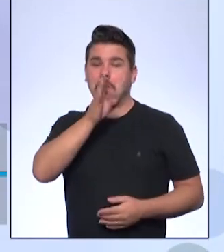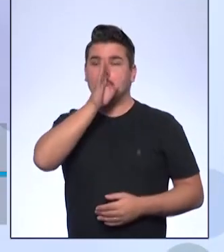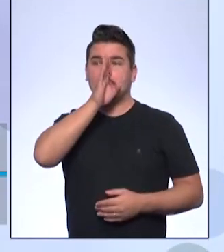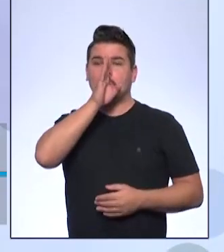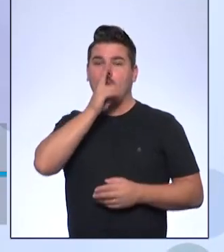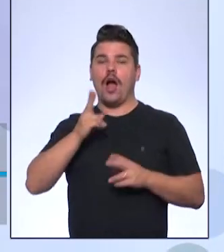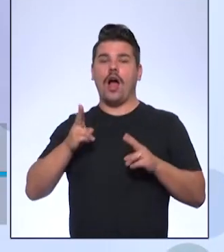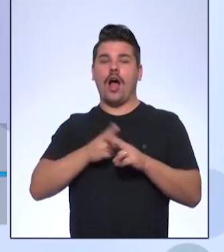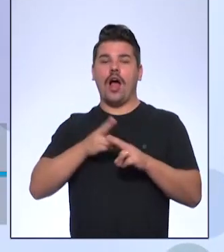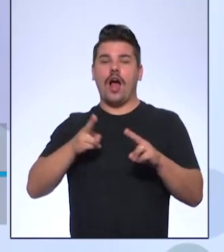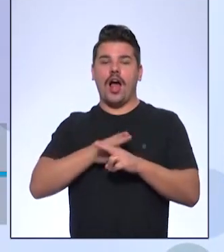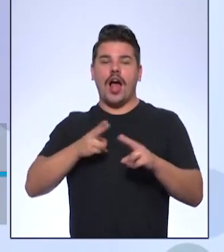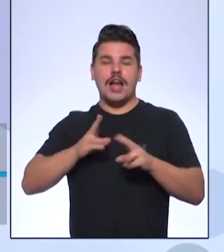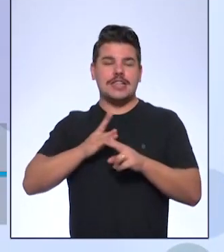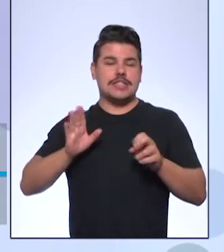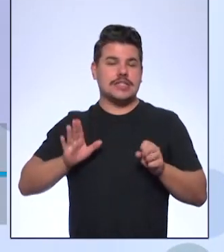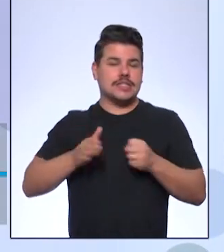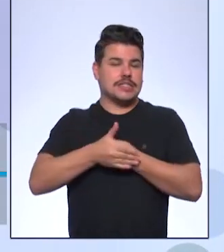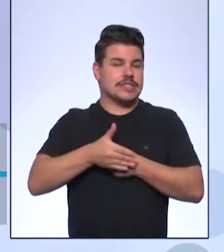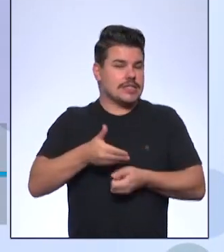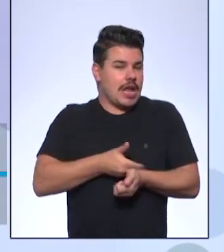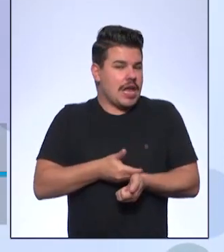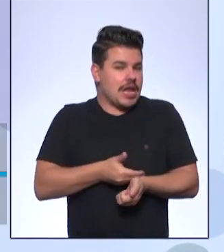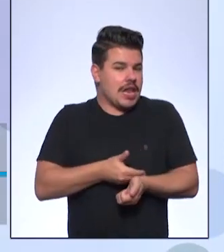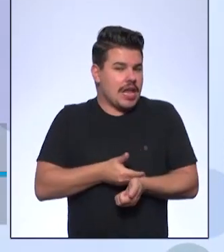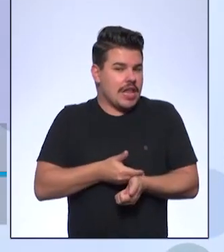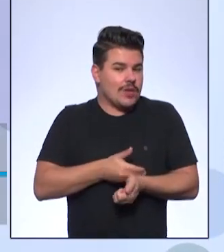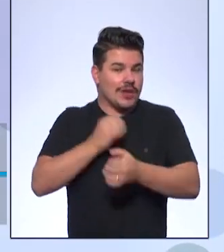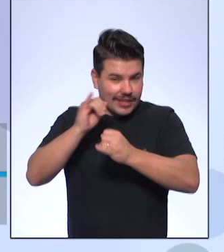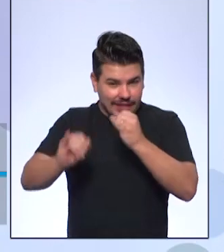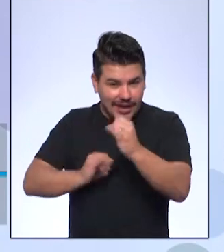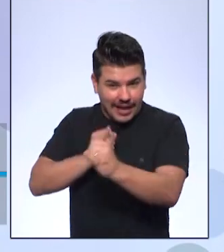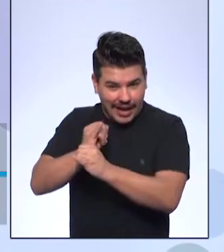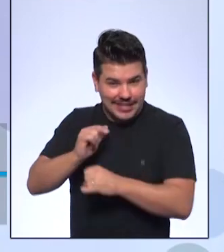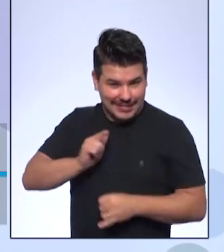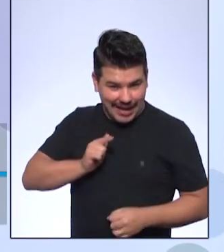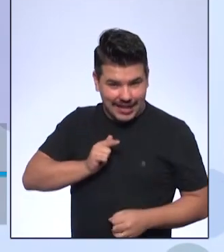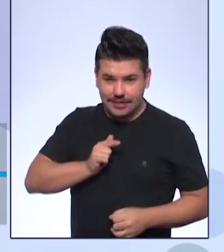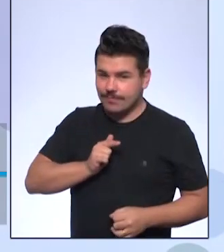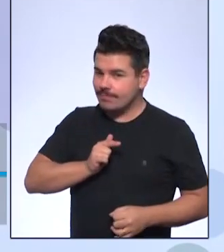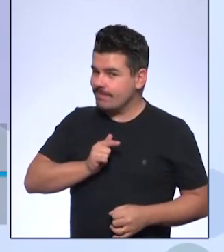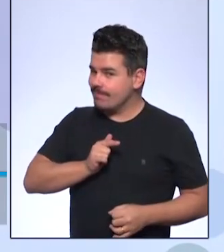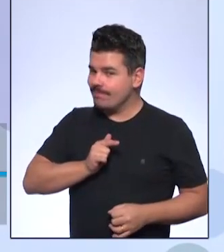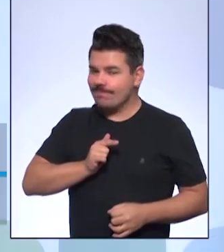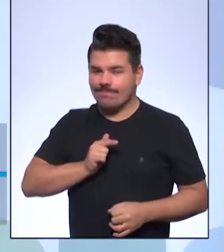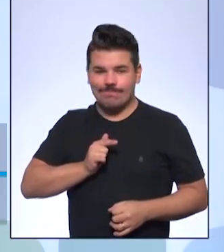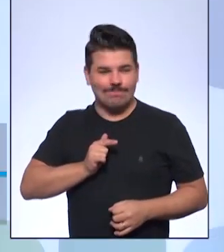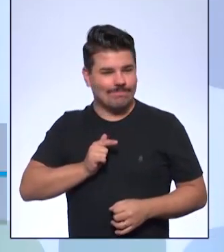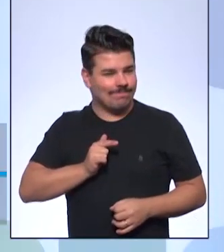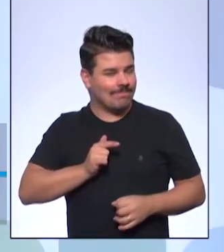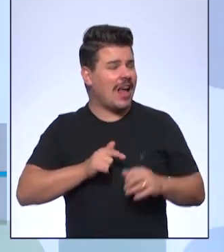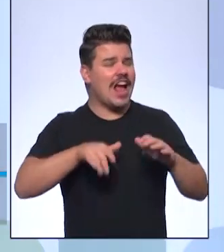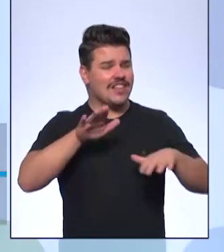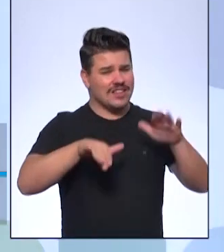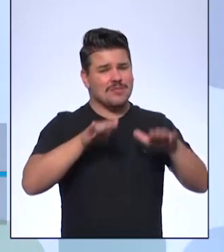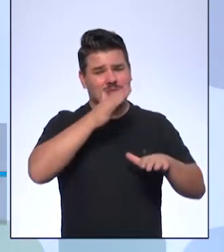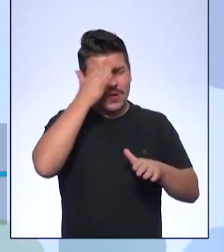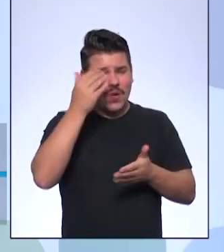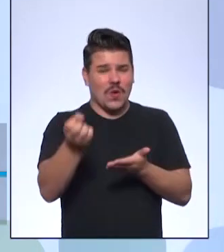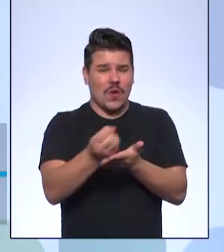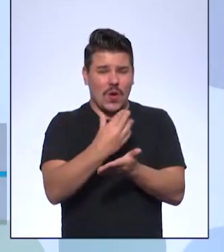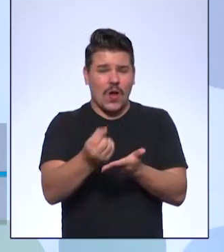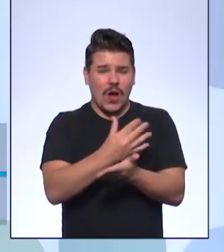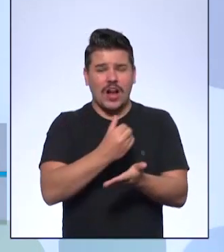anonimato na internet? Né? O que eles estão falando aí? Então, ainda estão colocando algumas coisas em